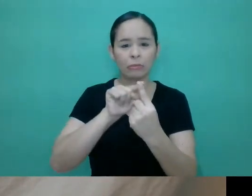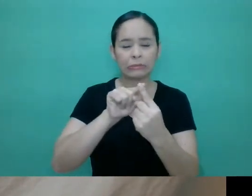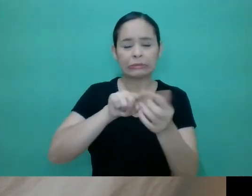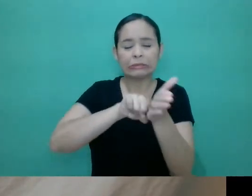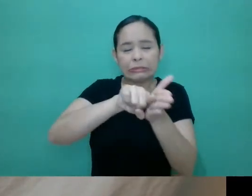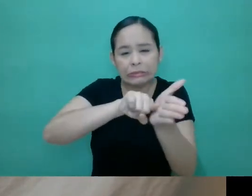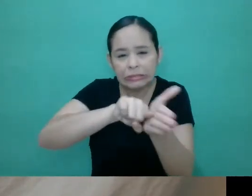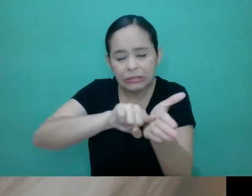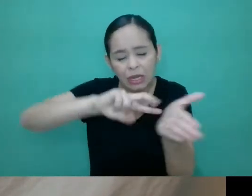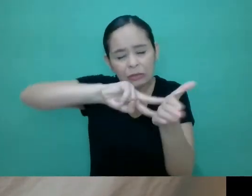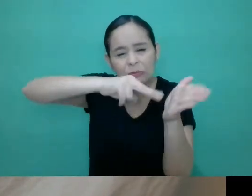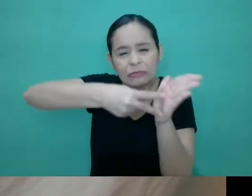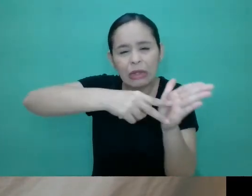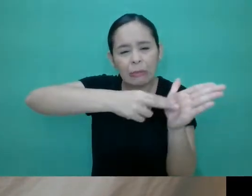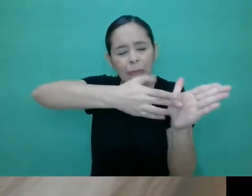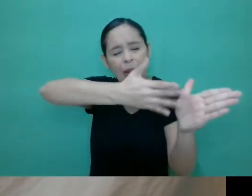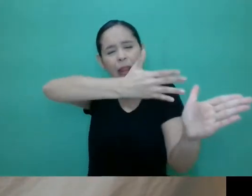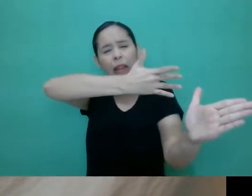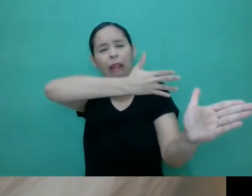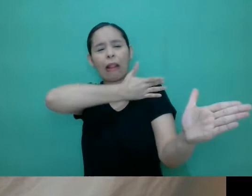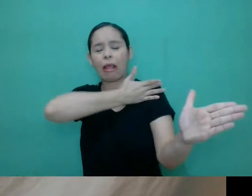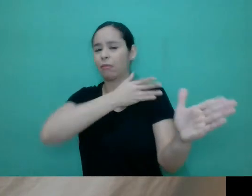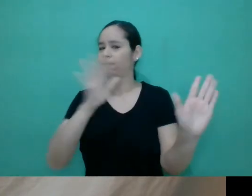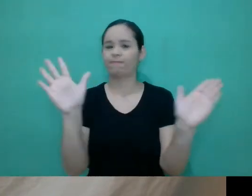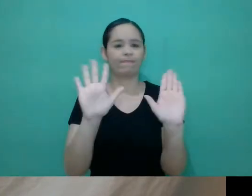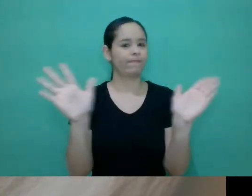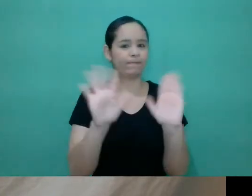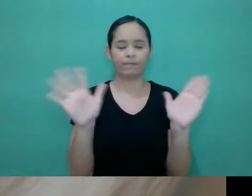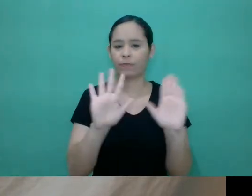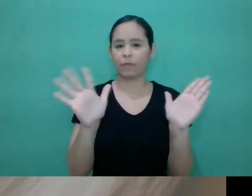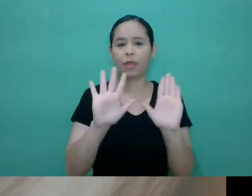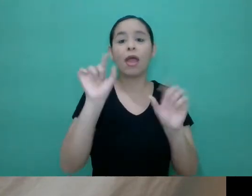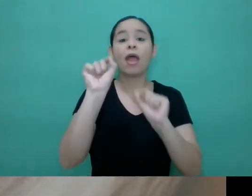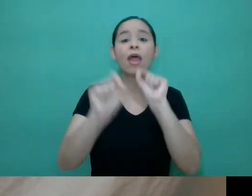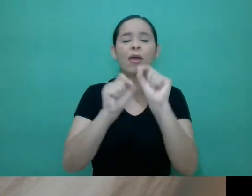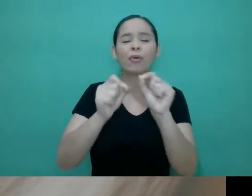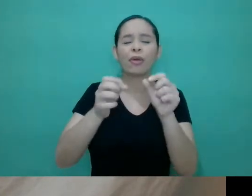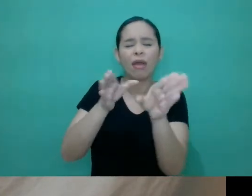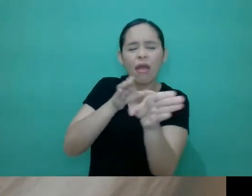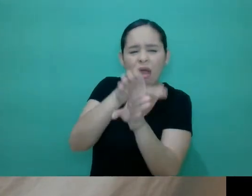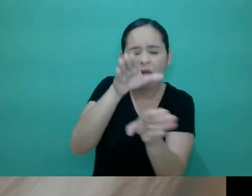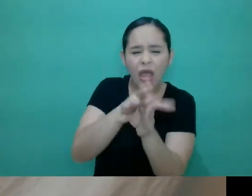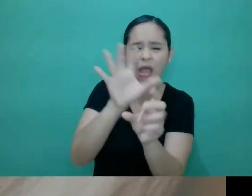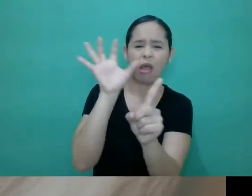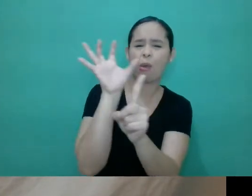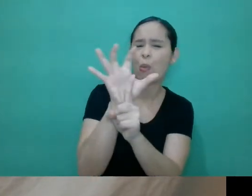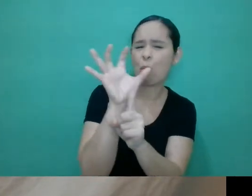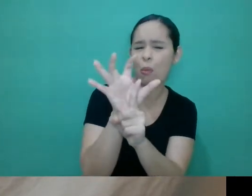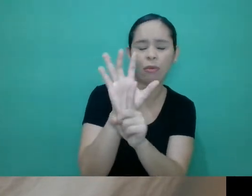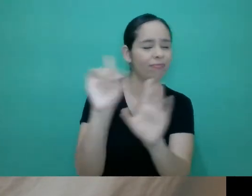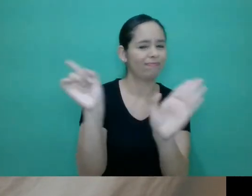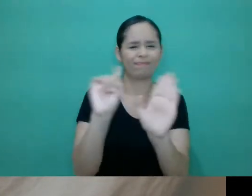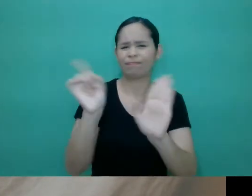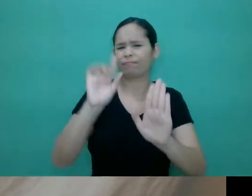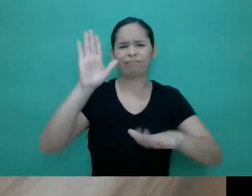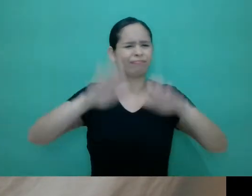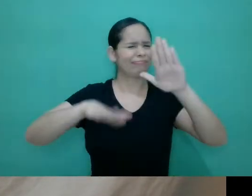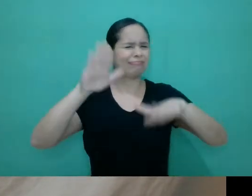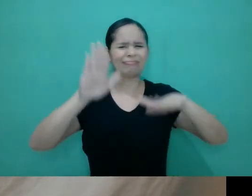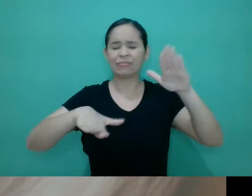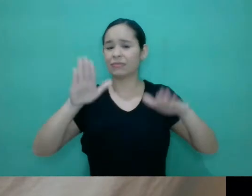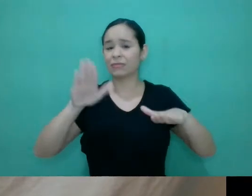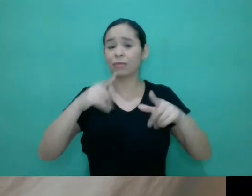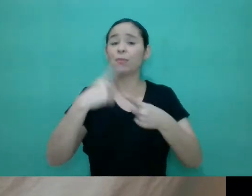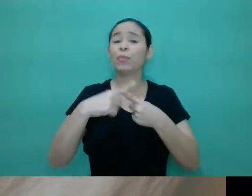né? E os momentos convencer e provar no ensaio são muito ambíguos. Ao mesmo tempo